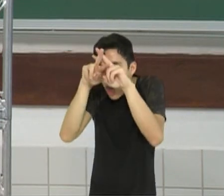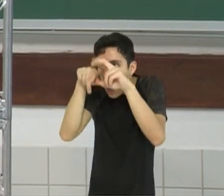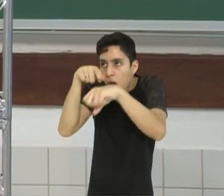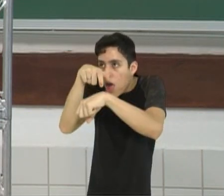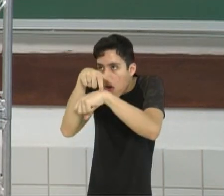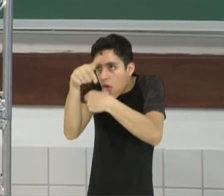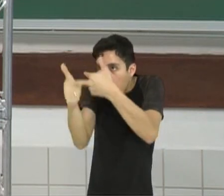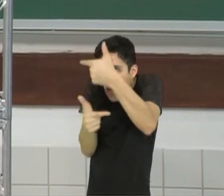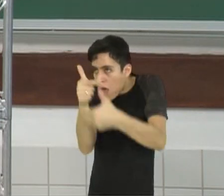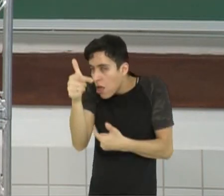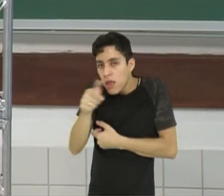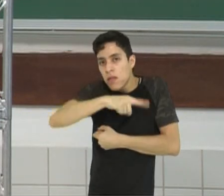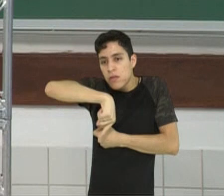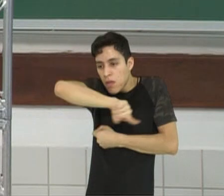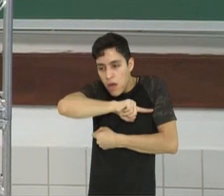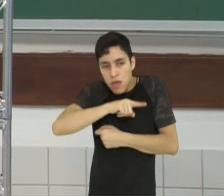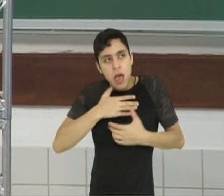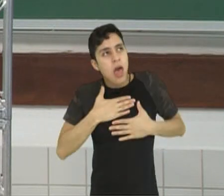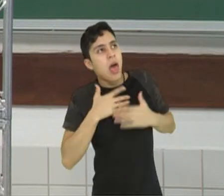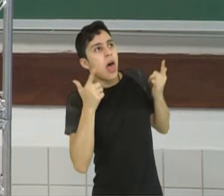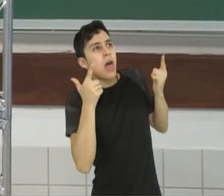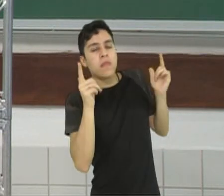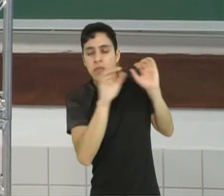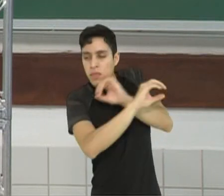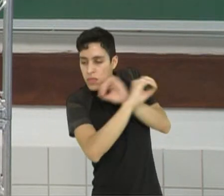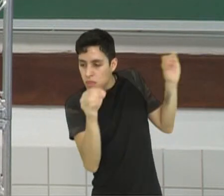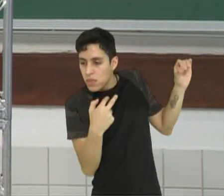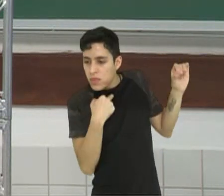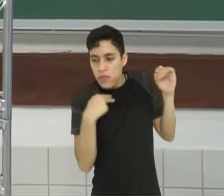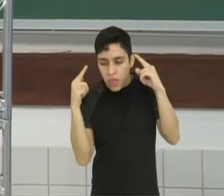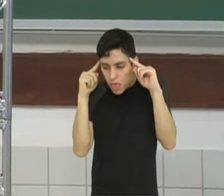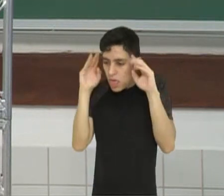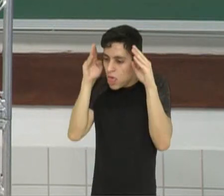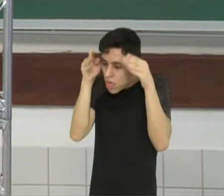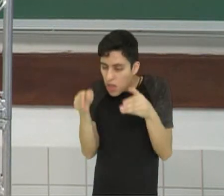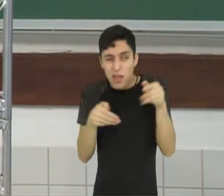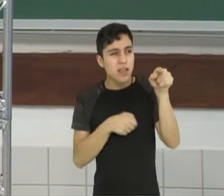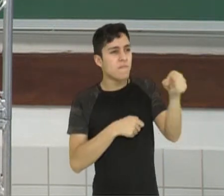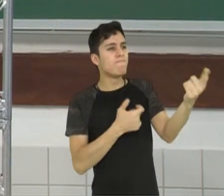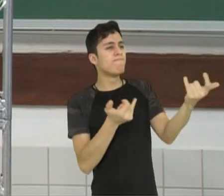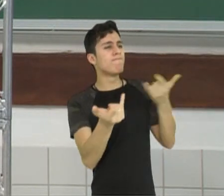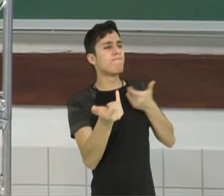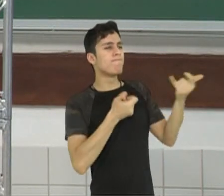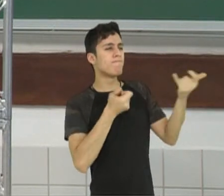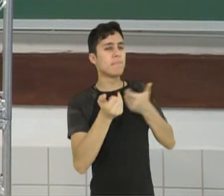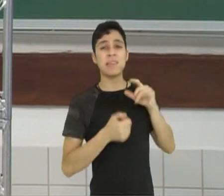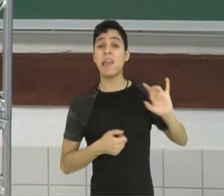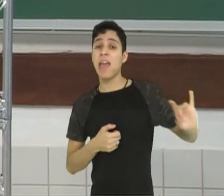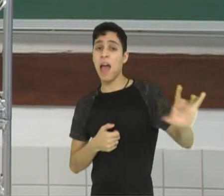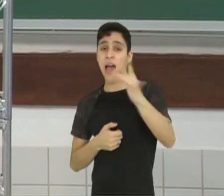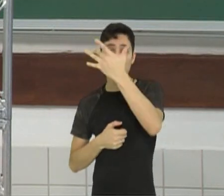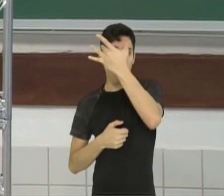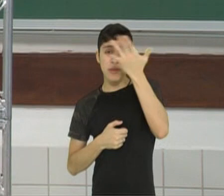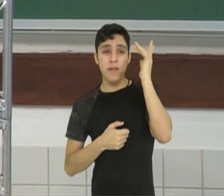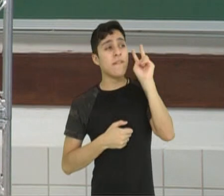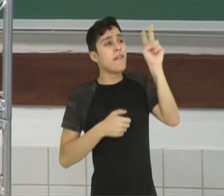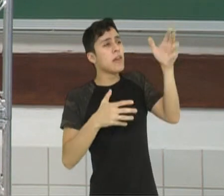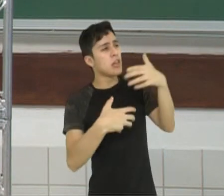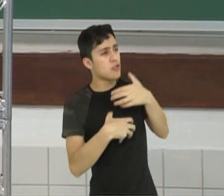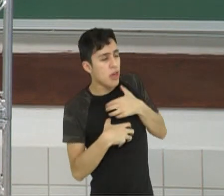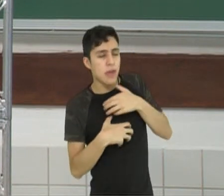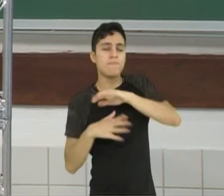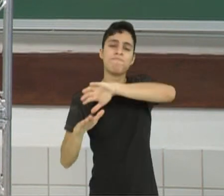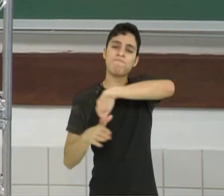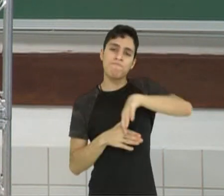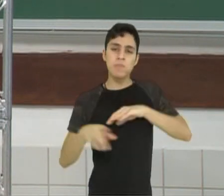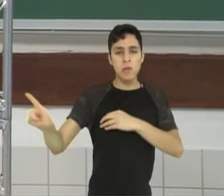trabalho, né? Que a gente não tem tempo para lazer. Então, tudo isso vai estar falando sobre muitas coisas e cada um vai fazer a sua leitura, mas essa é uma possível, né?